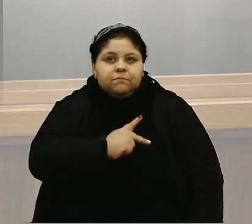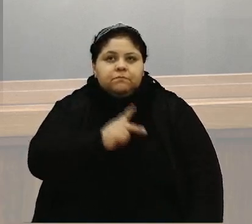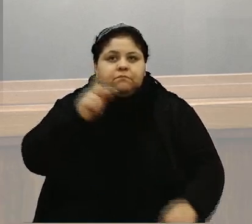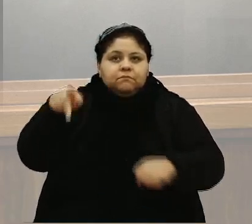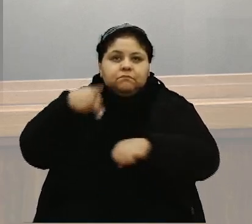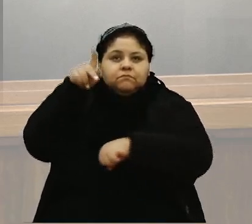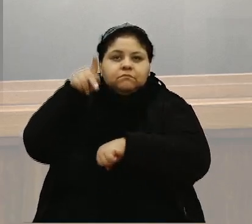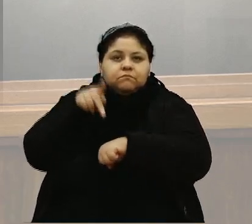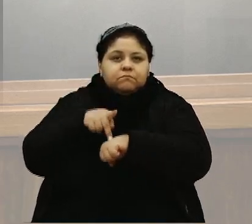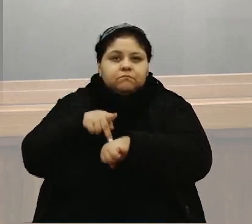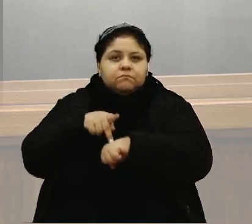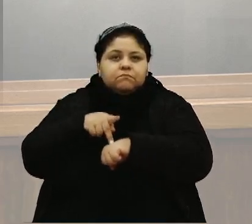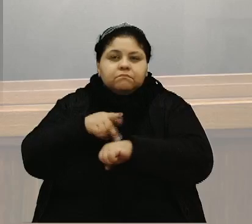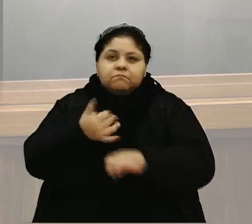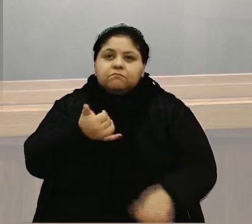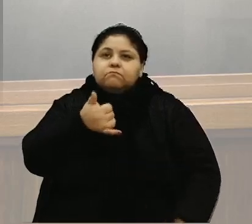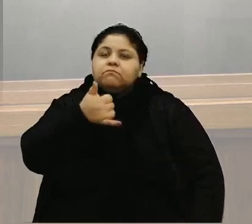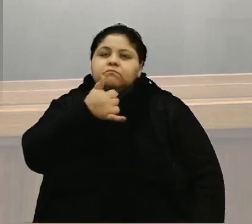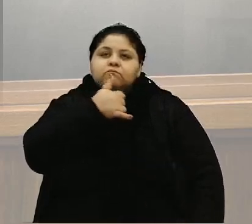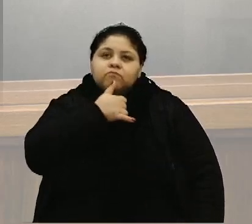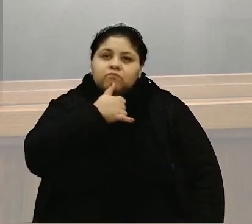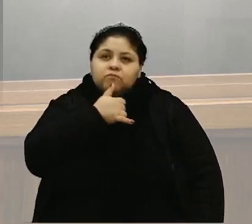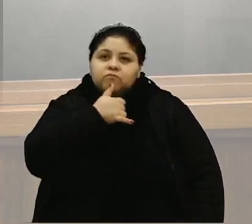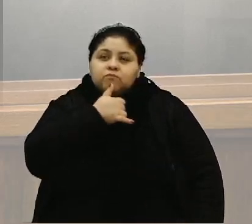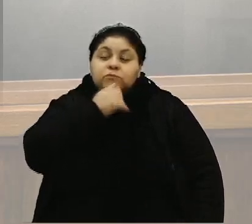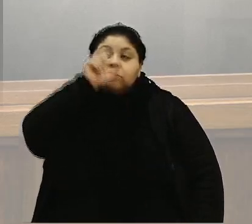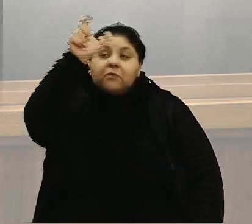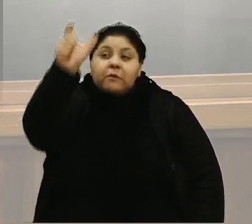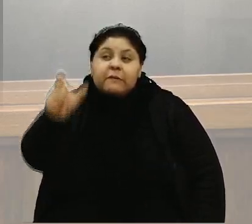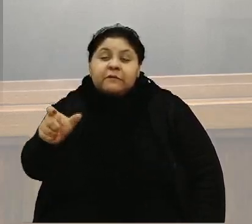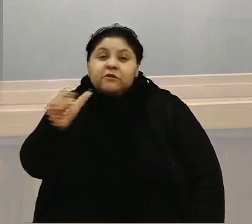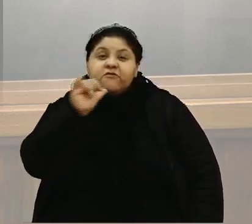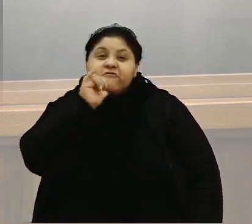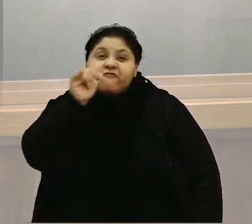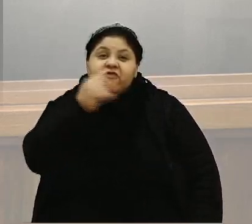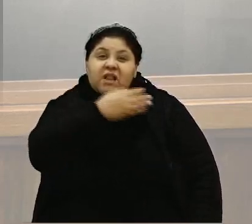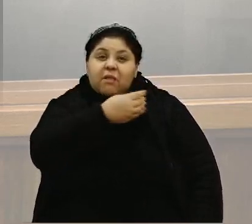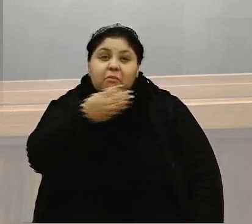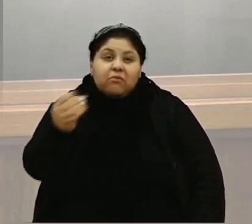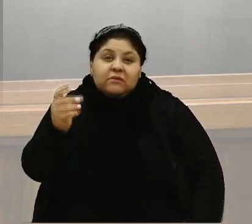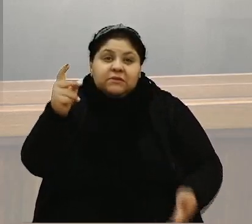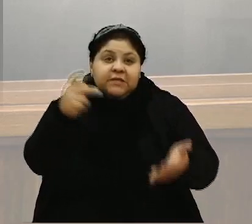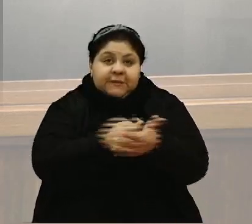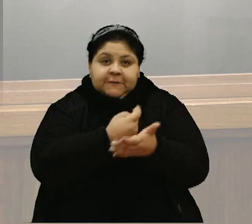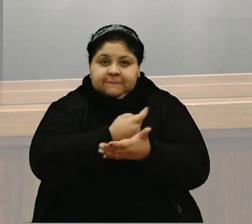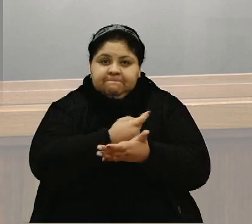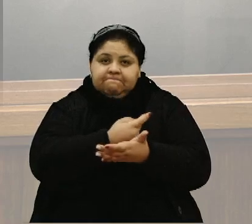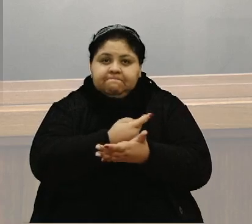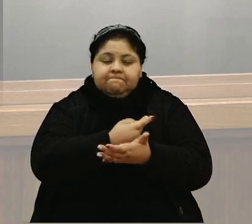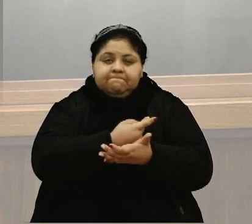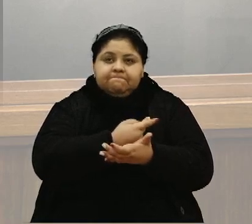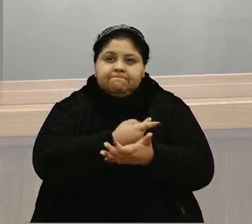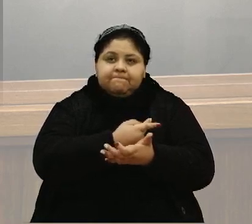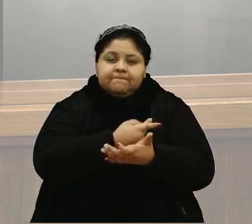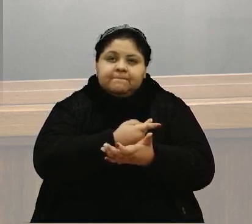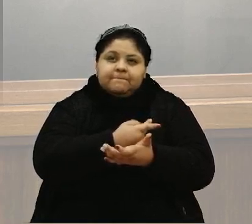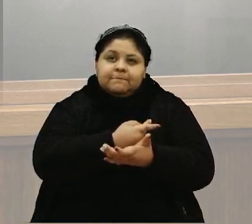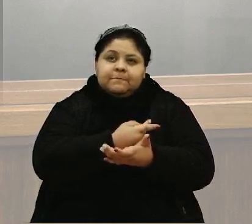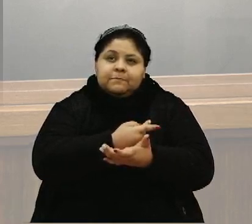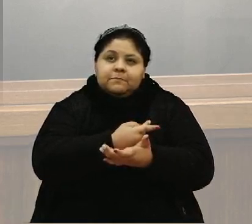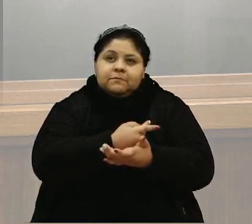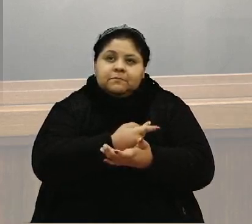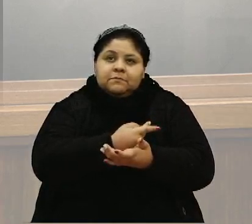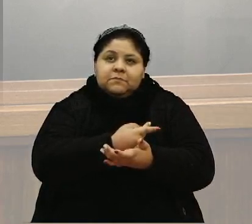país, infelizmente, alguém que falava muitos absurdos. E